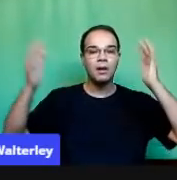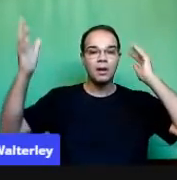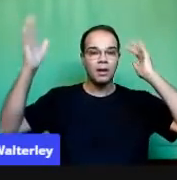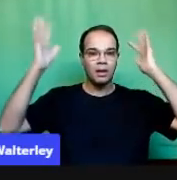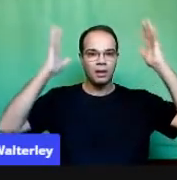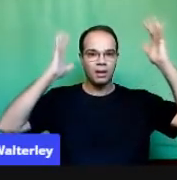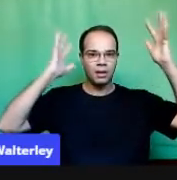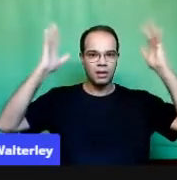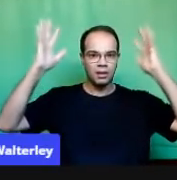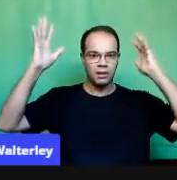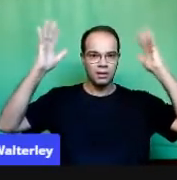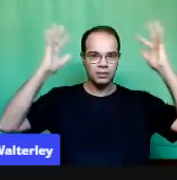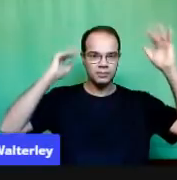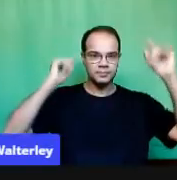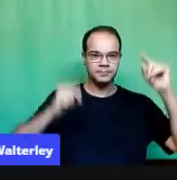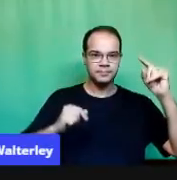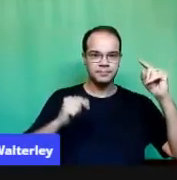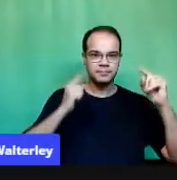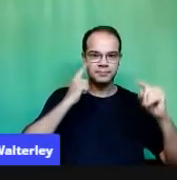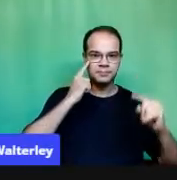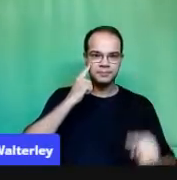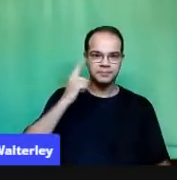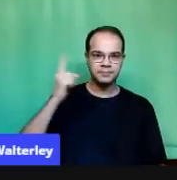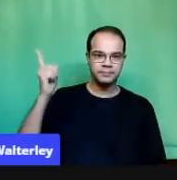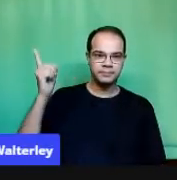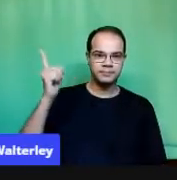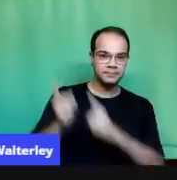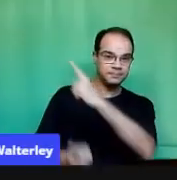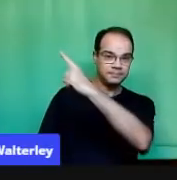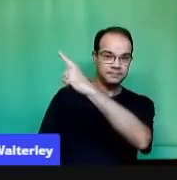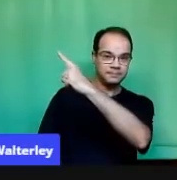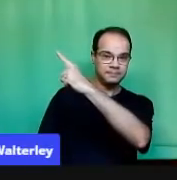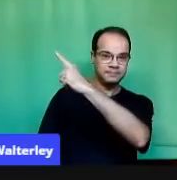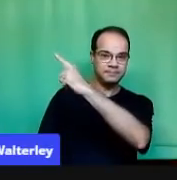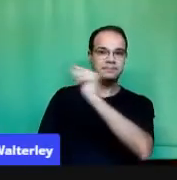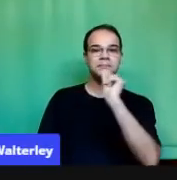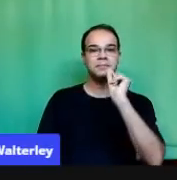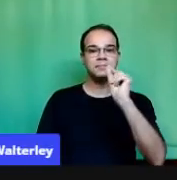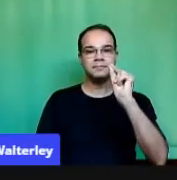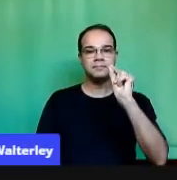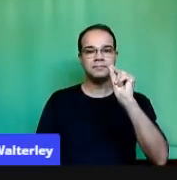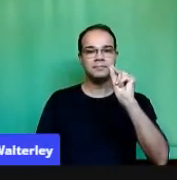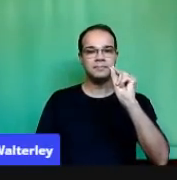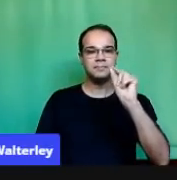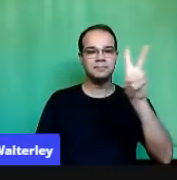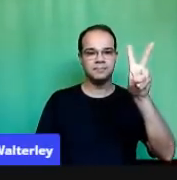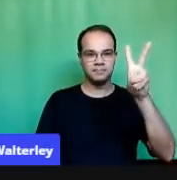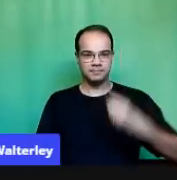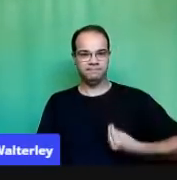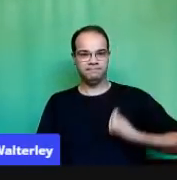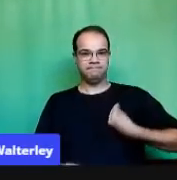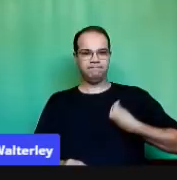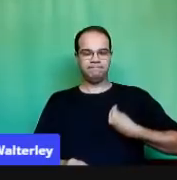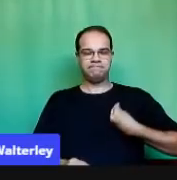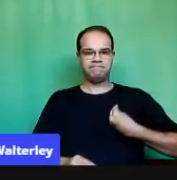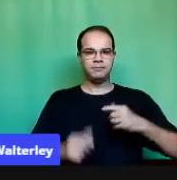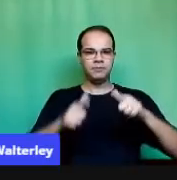torno do texto Vida em Branco, uma poesia de Zélia Duncan.